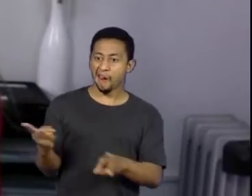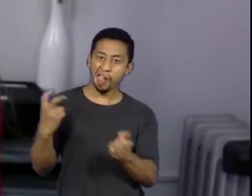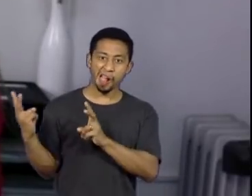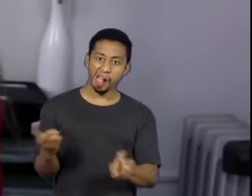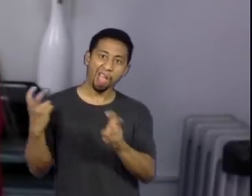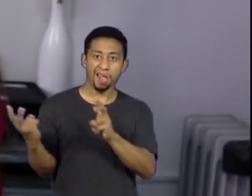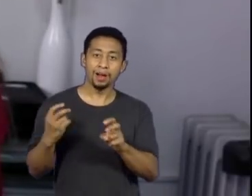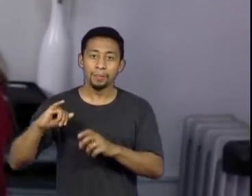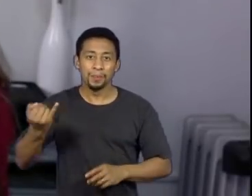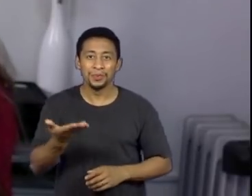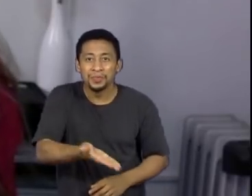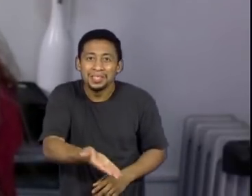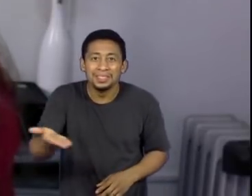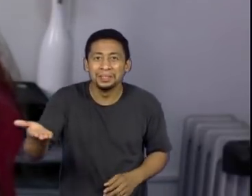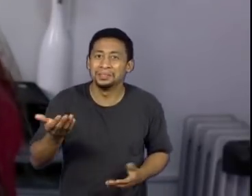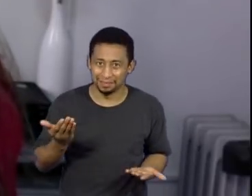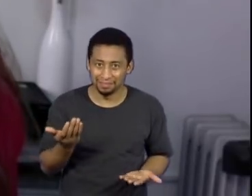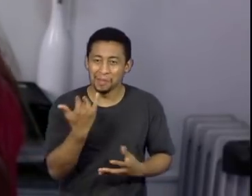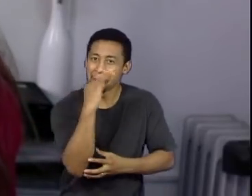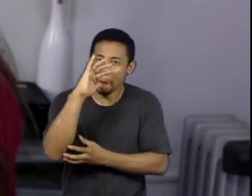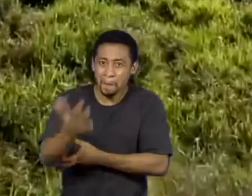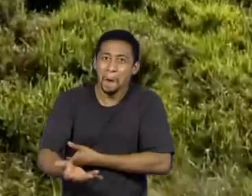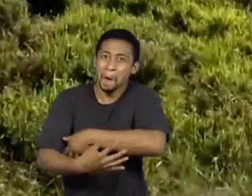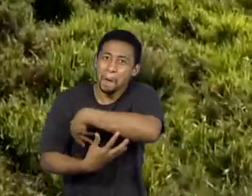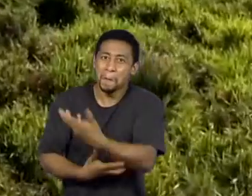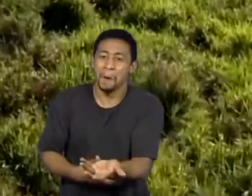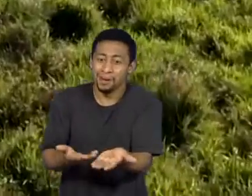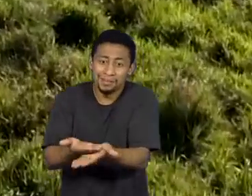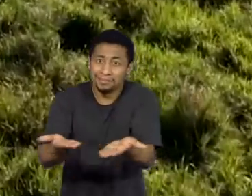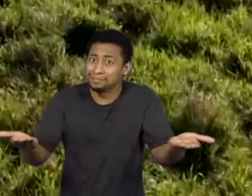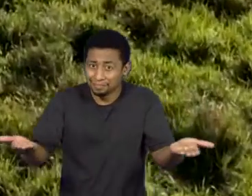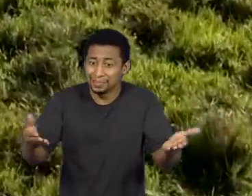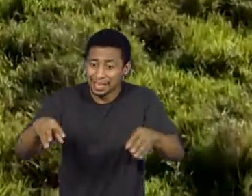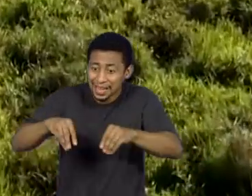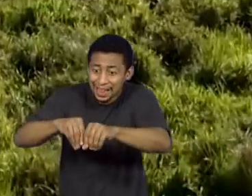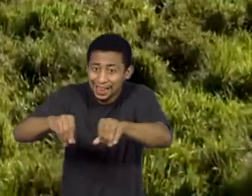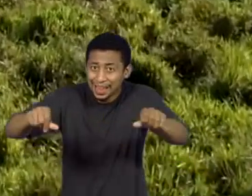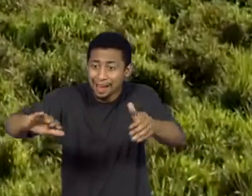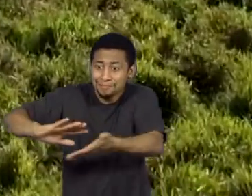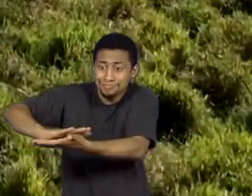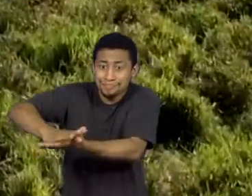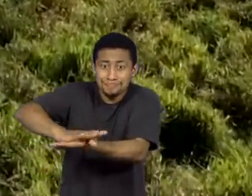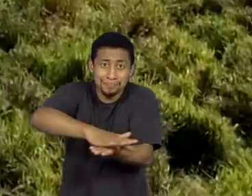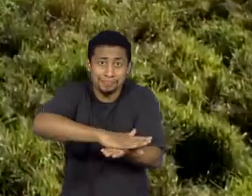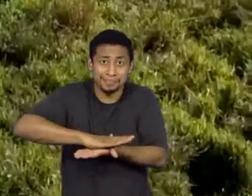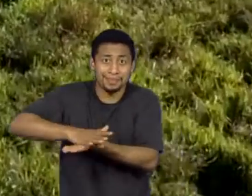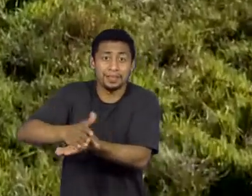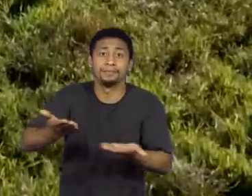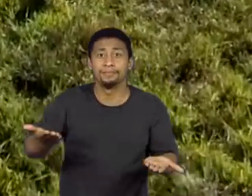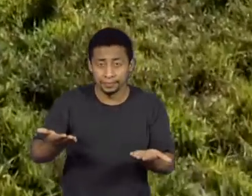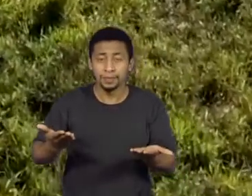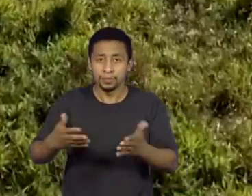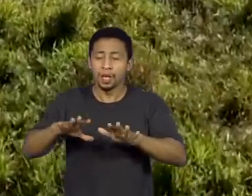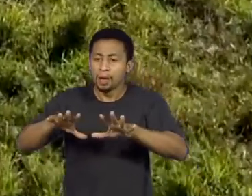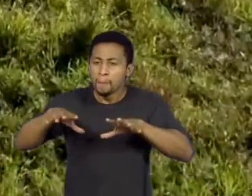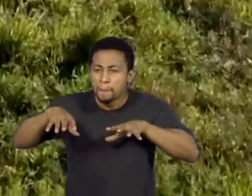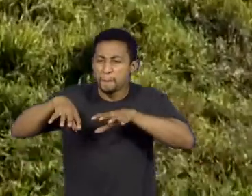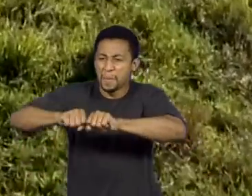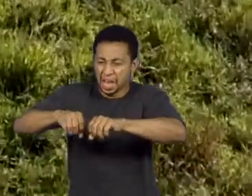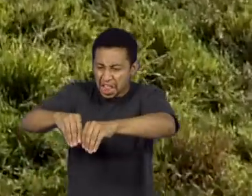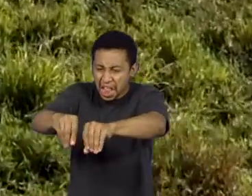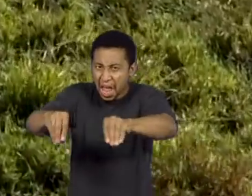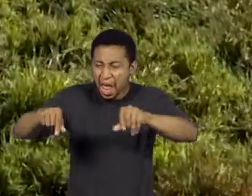lucros com essa aparentemente maior disponibilidade de terra para produzir. Ter mais terra para produzir